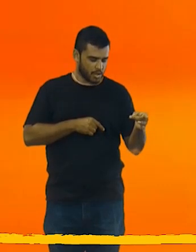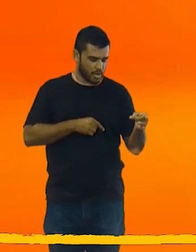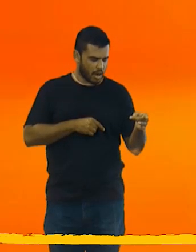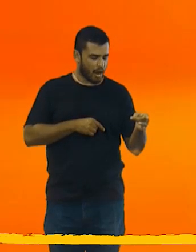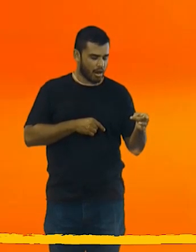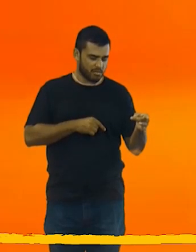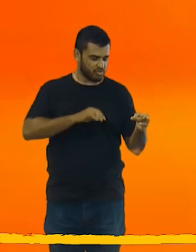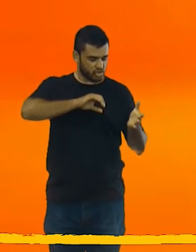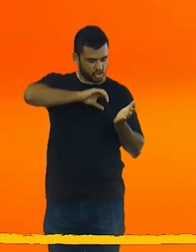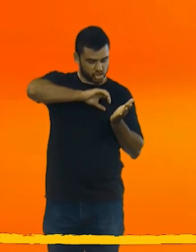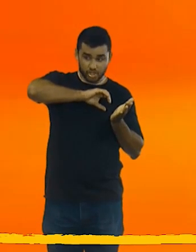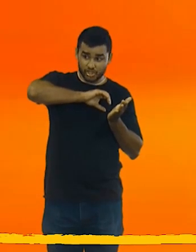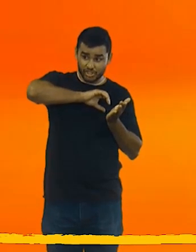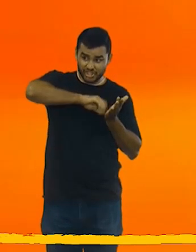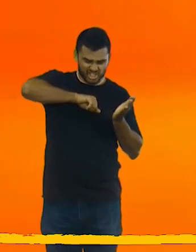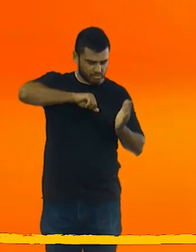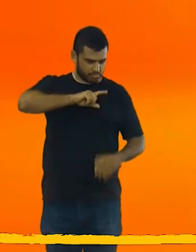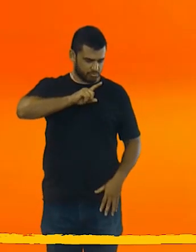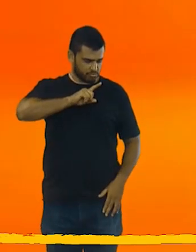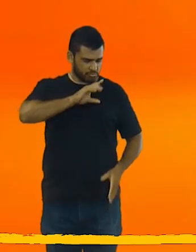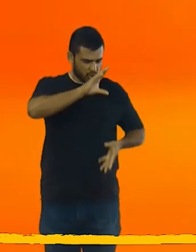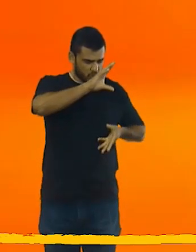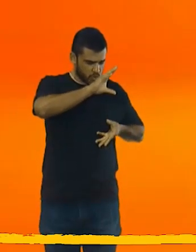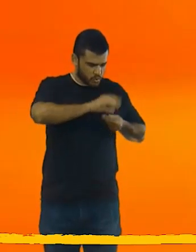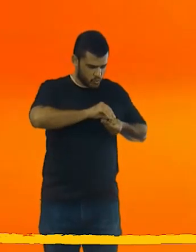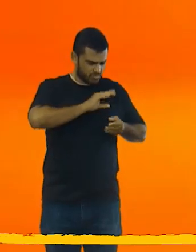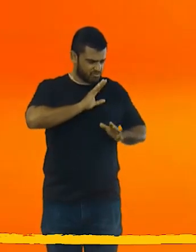Vou cortar. Vou reduzir.